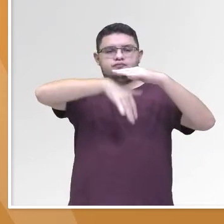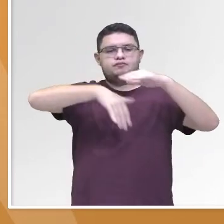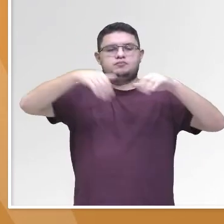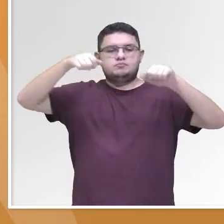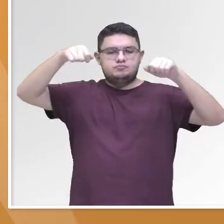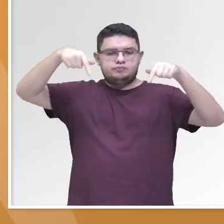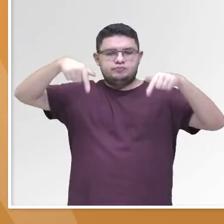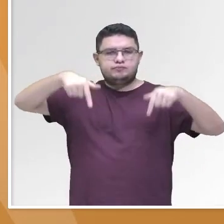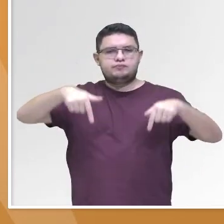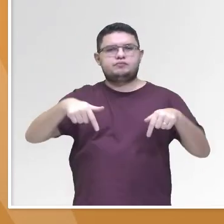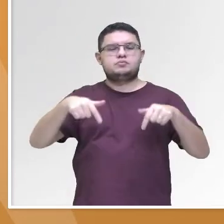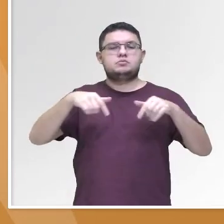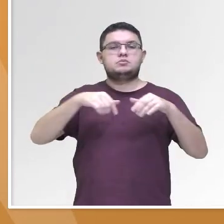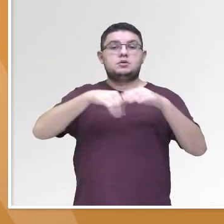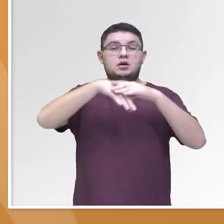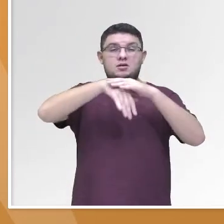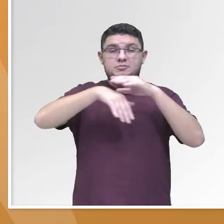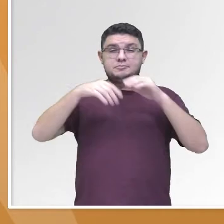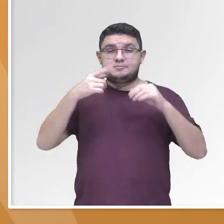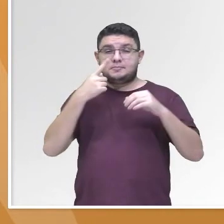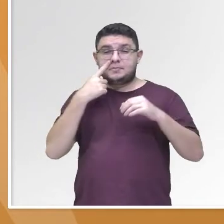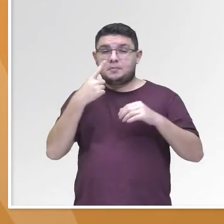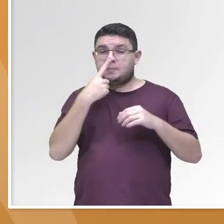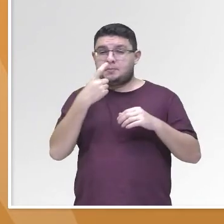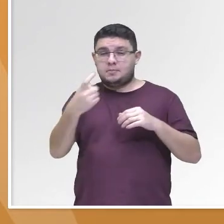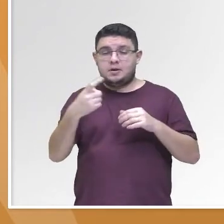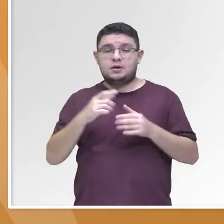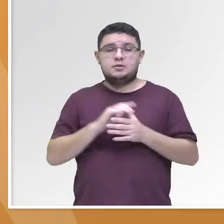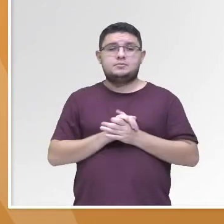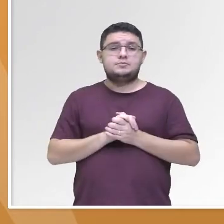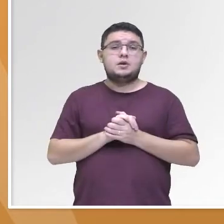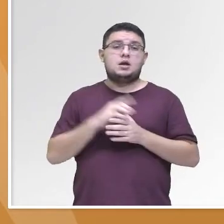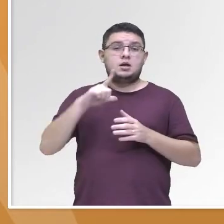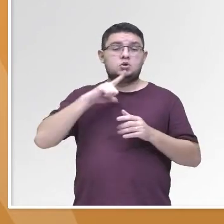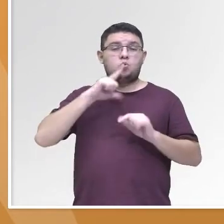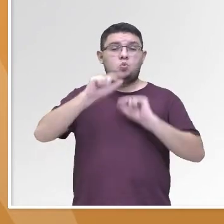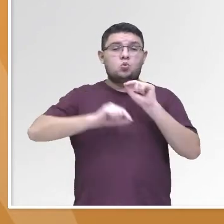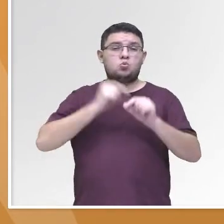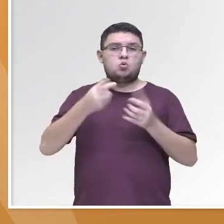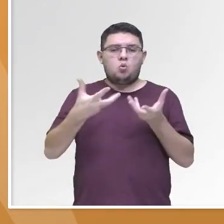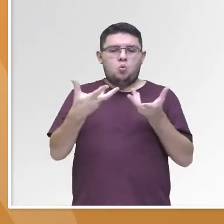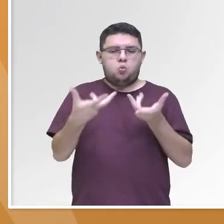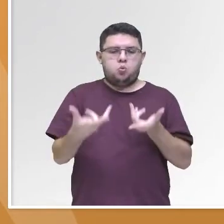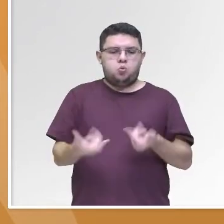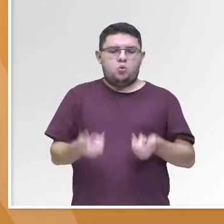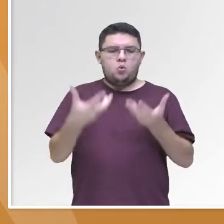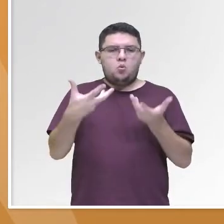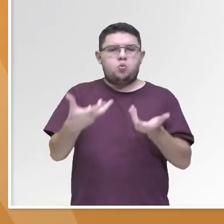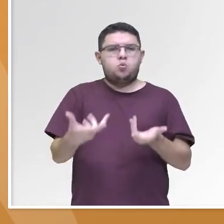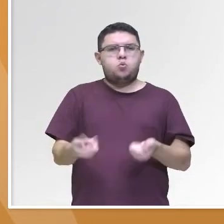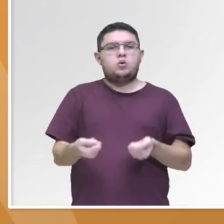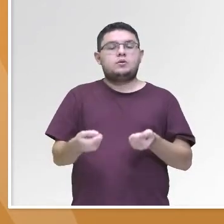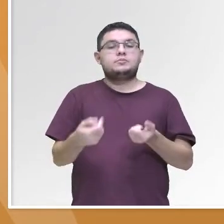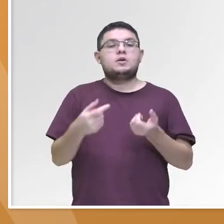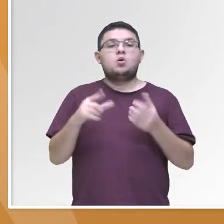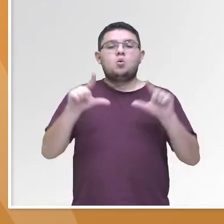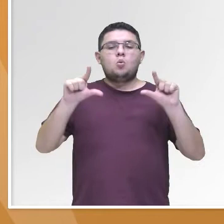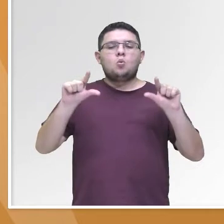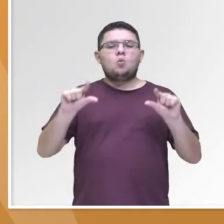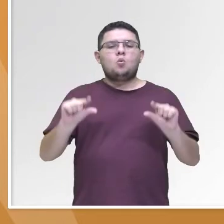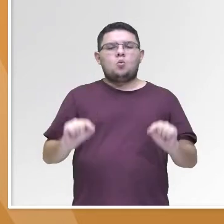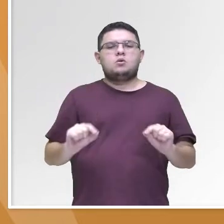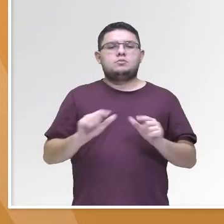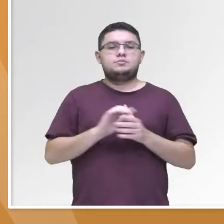né? Então vai diminuir ali a absorção da terra, né, ali do solo. E também